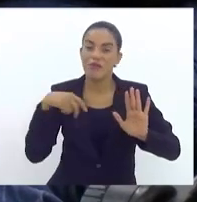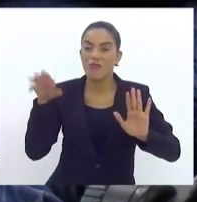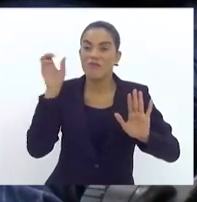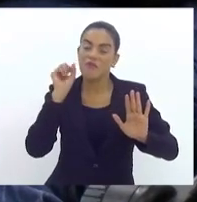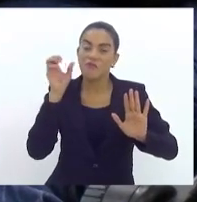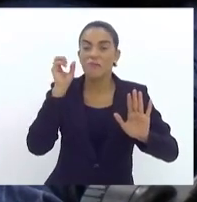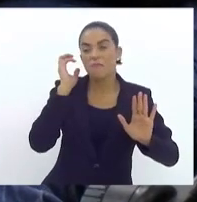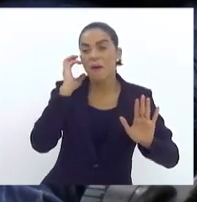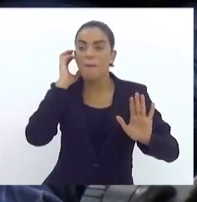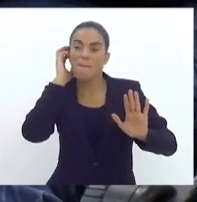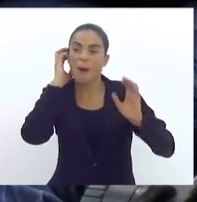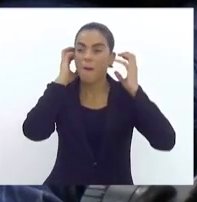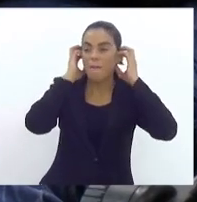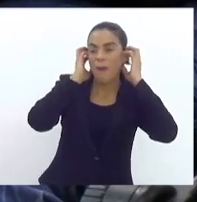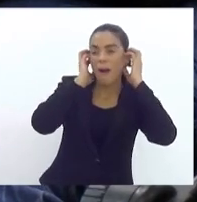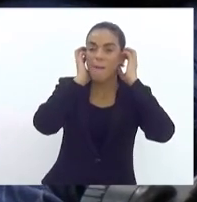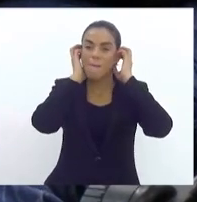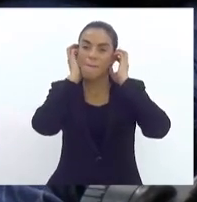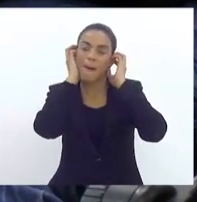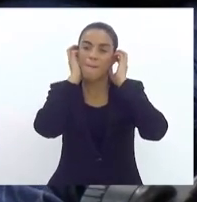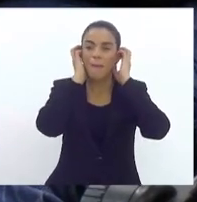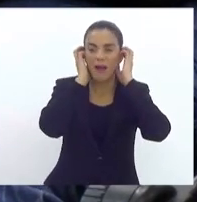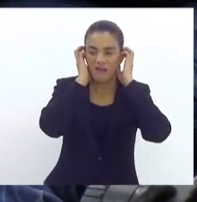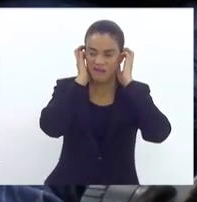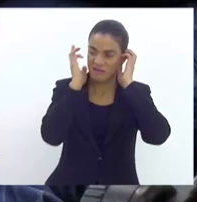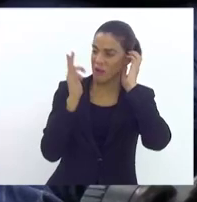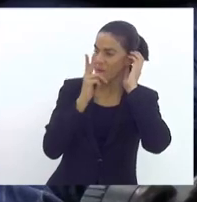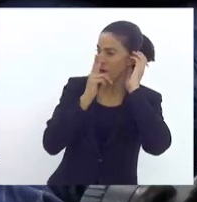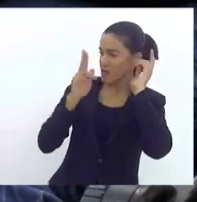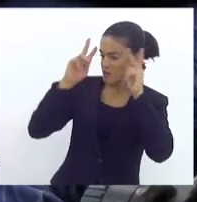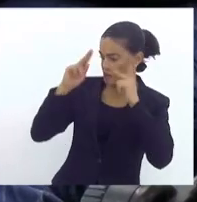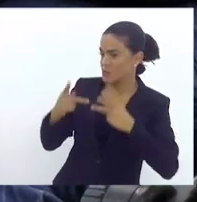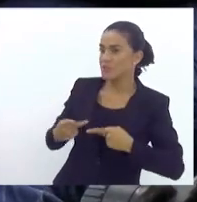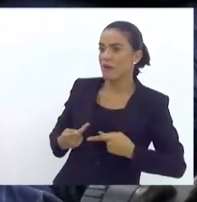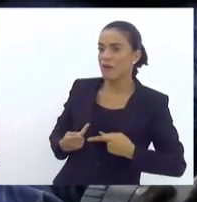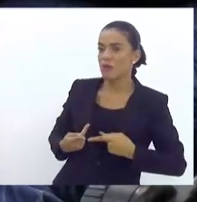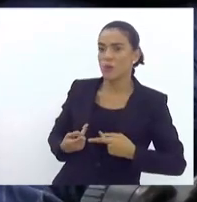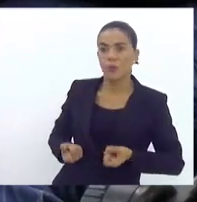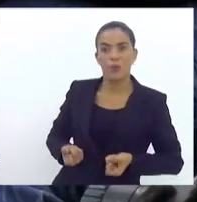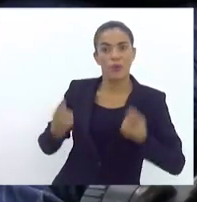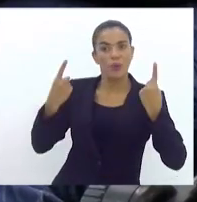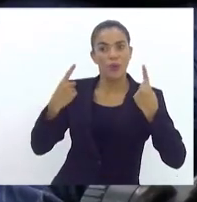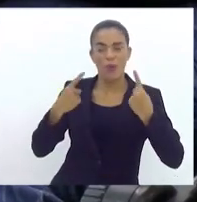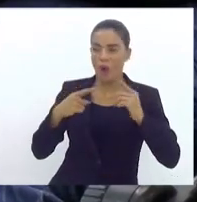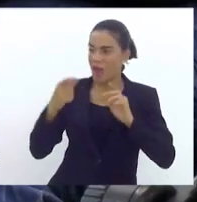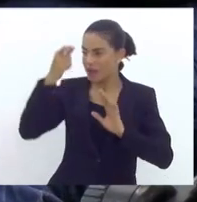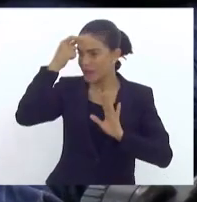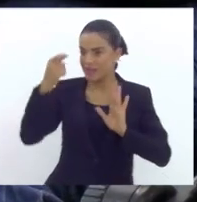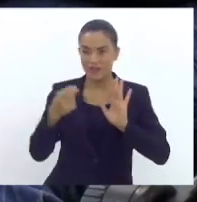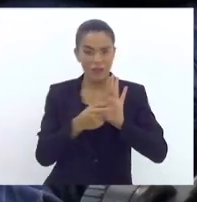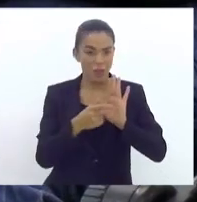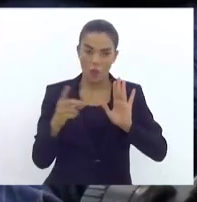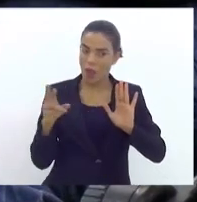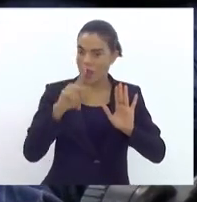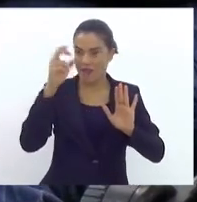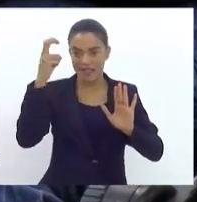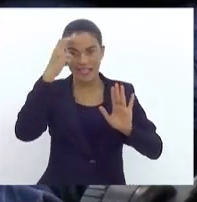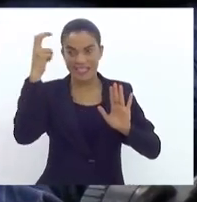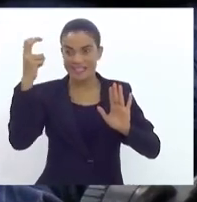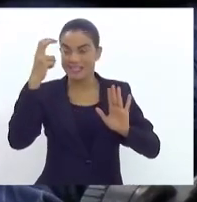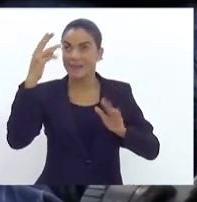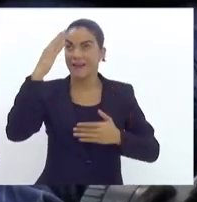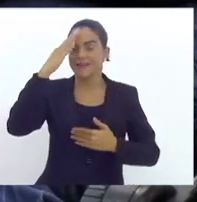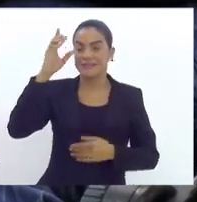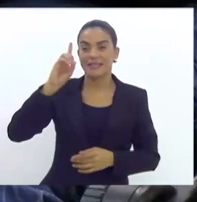eu não sou fonoaudiólogo a voz parece mas não é igual parece a inteligência artificial não tá tão inteligente assim por enquanto